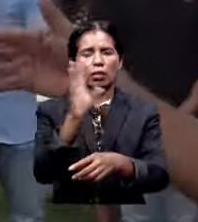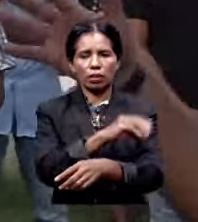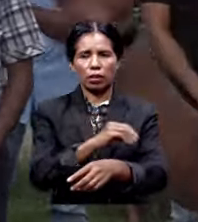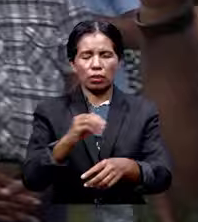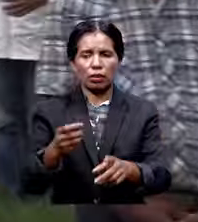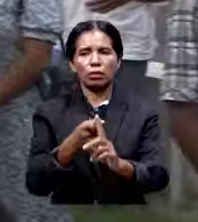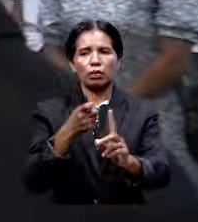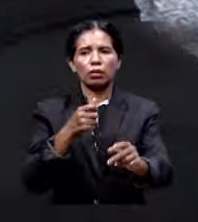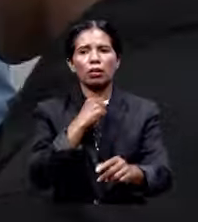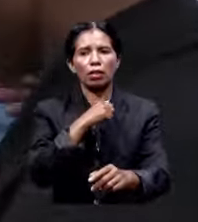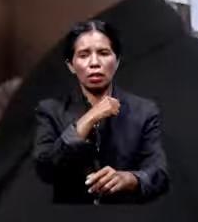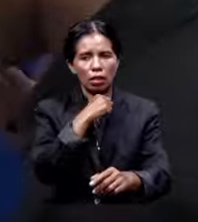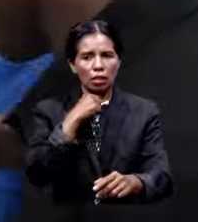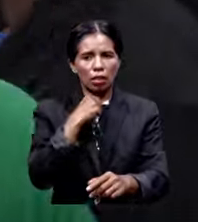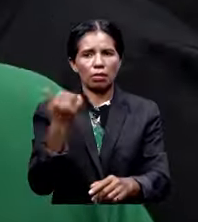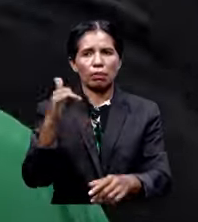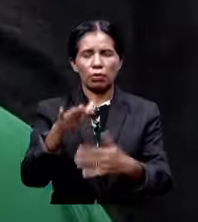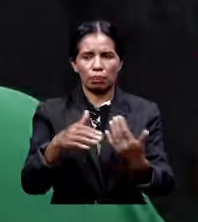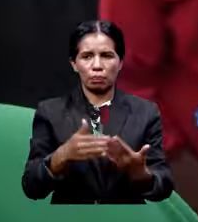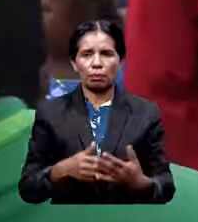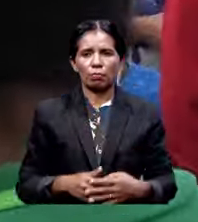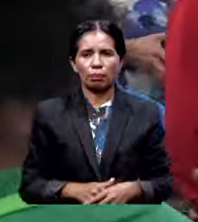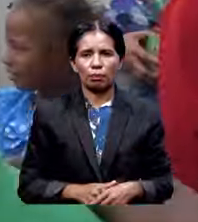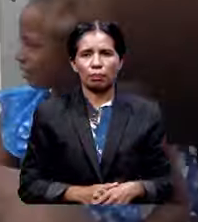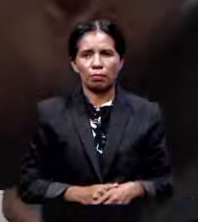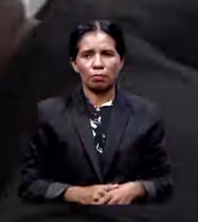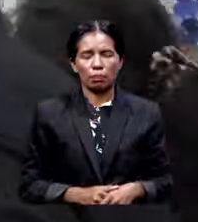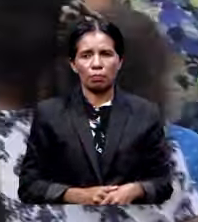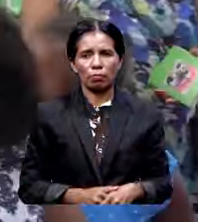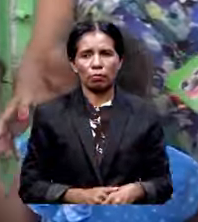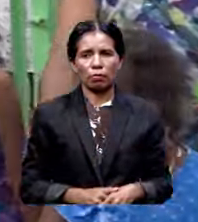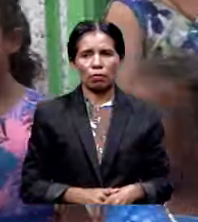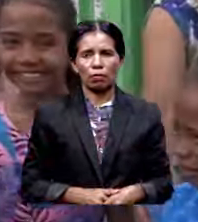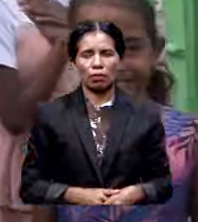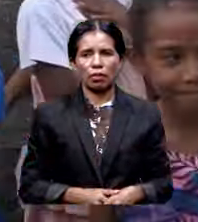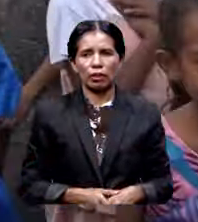ne, de Rizio e Padre Santiago VI. Rui Madia, Lamberto da Silva, Ziamen.